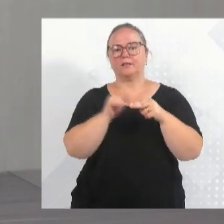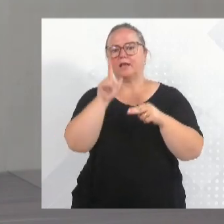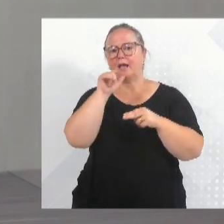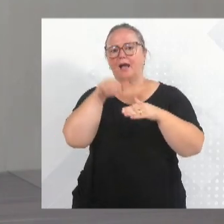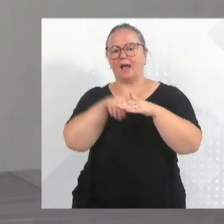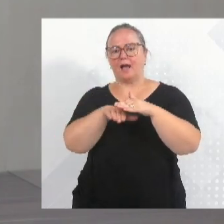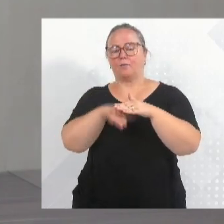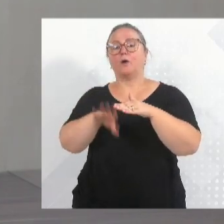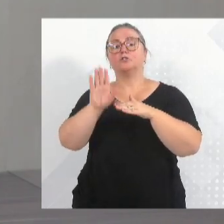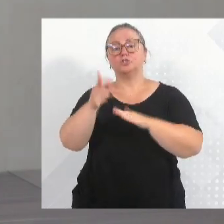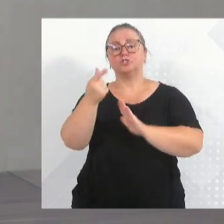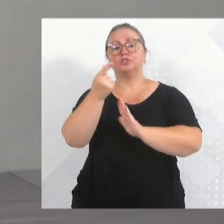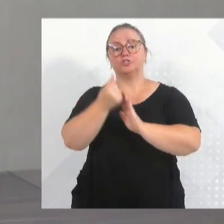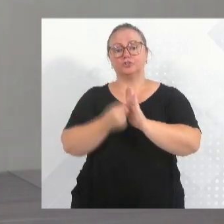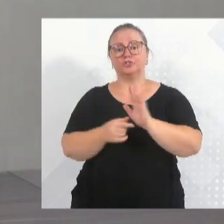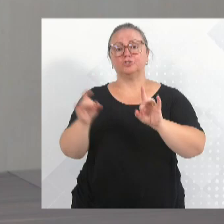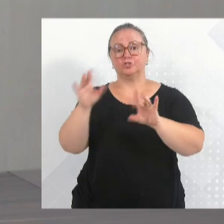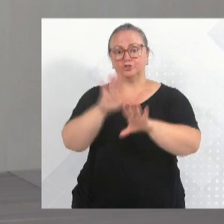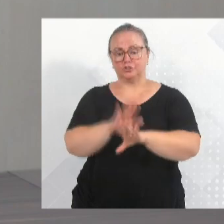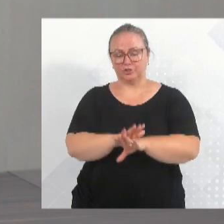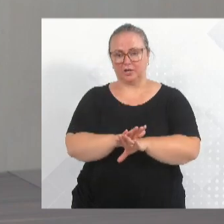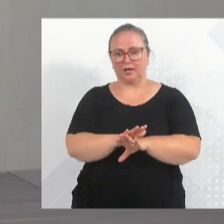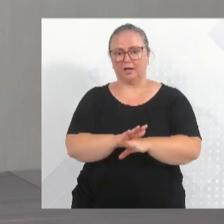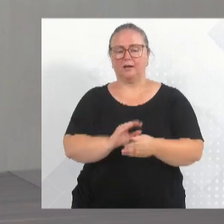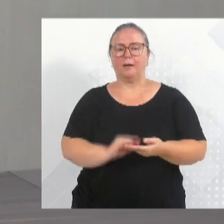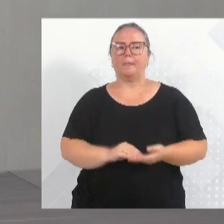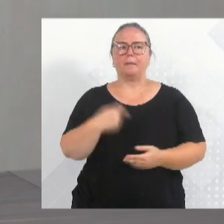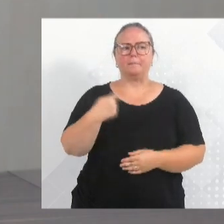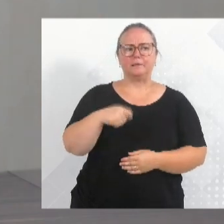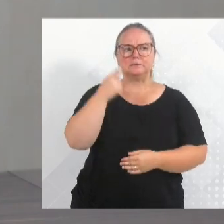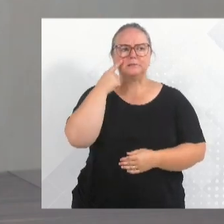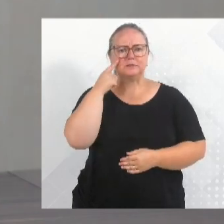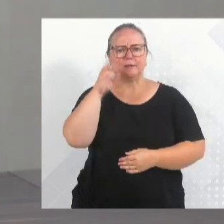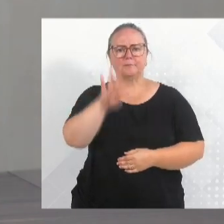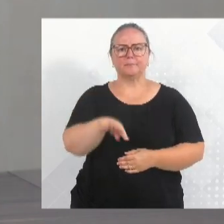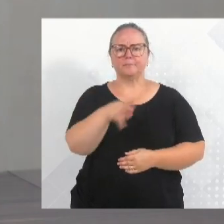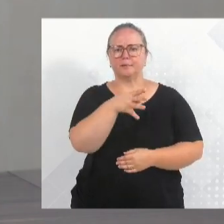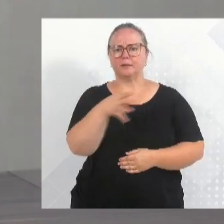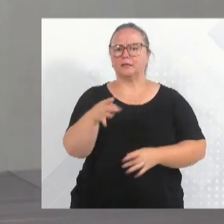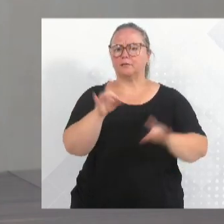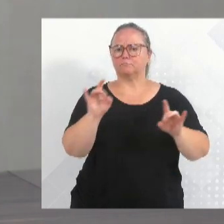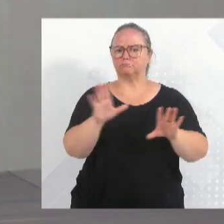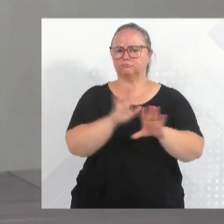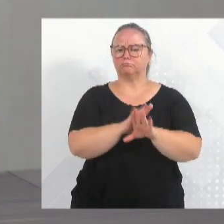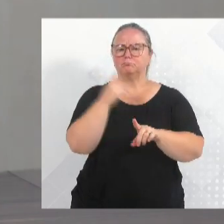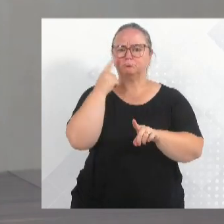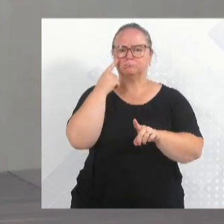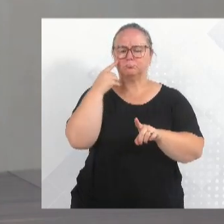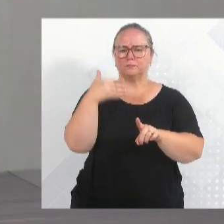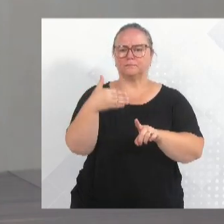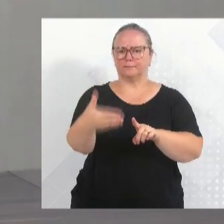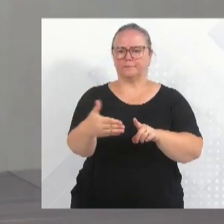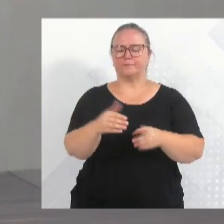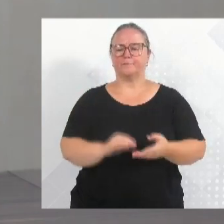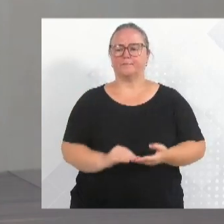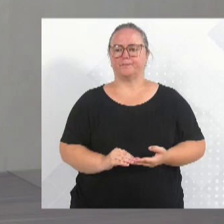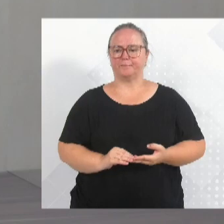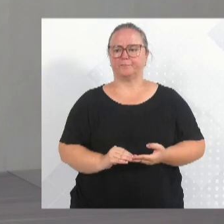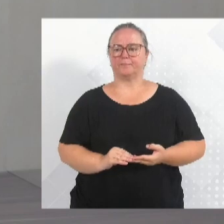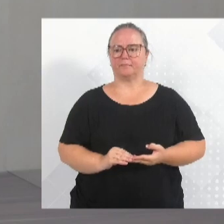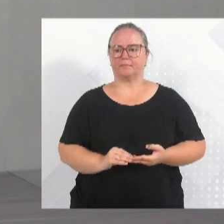está orçado, ou precisa atualizar as planilhas, o pessoal ali que opera, mas